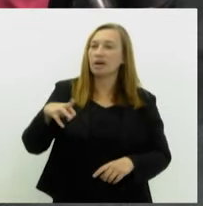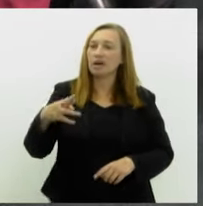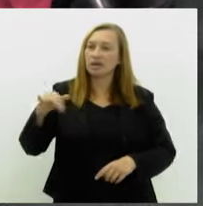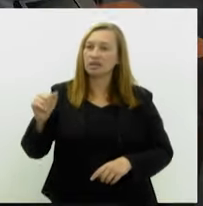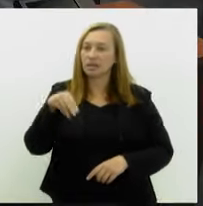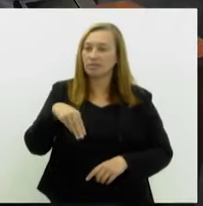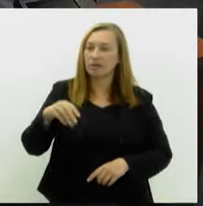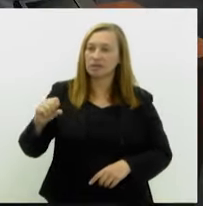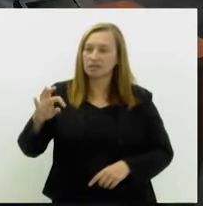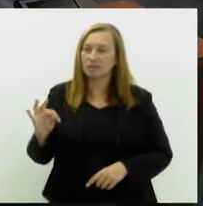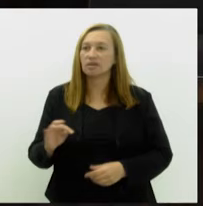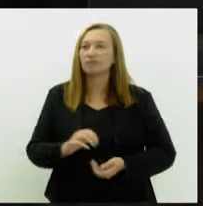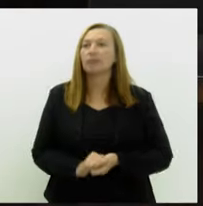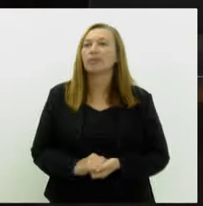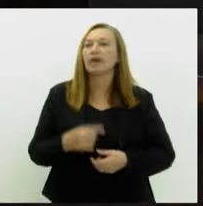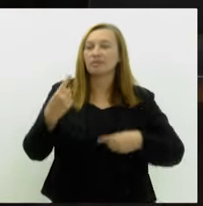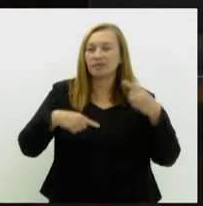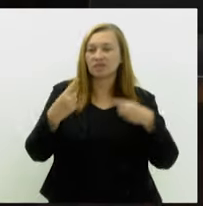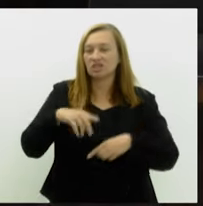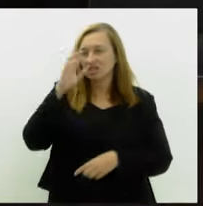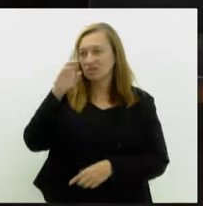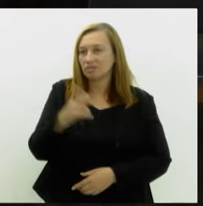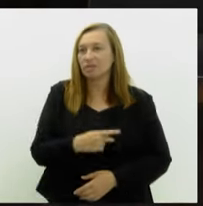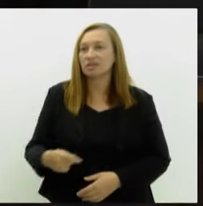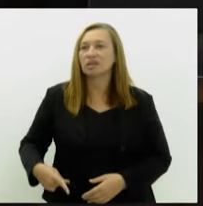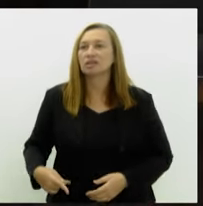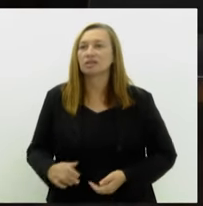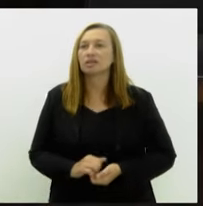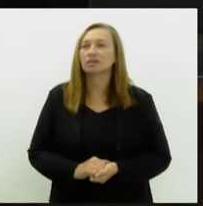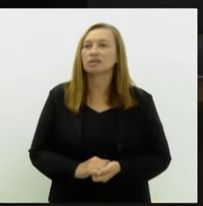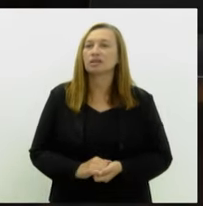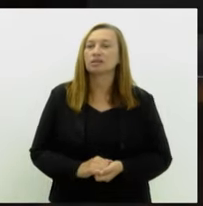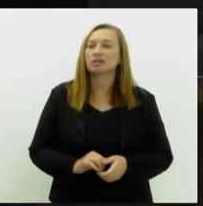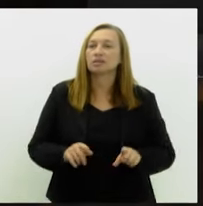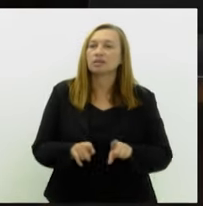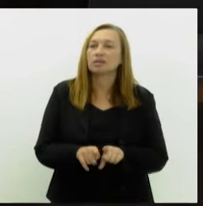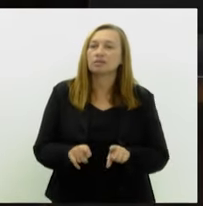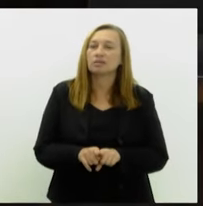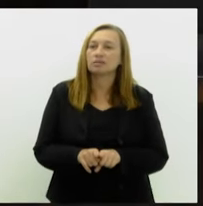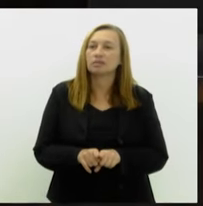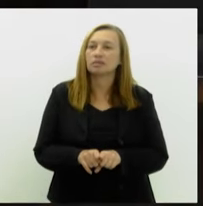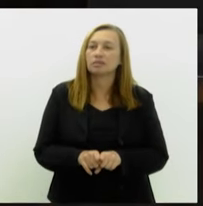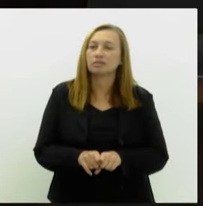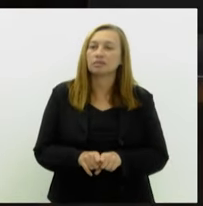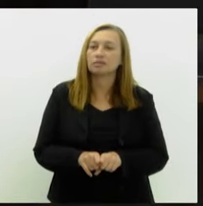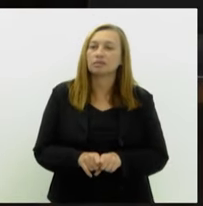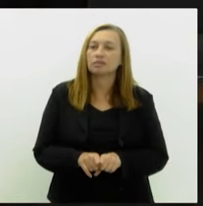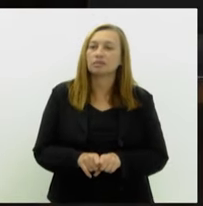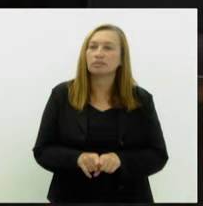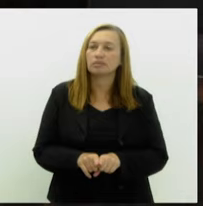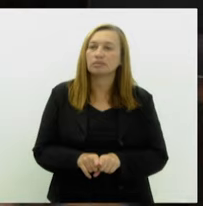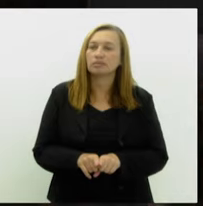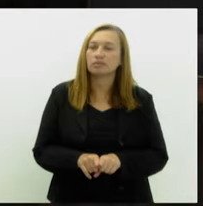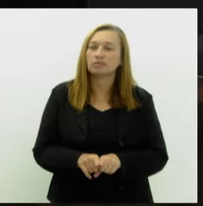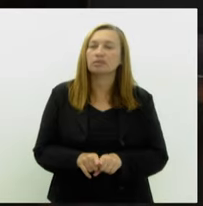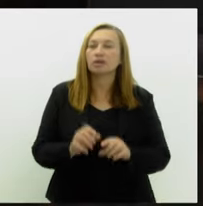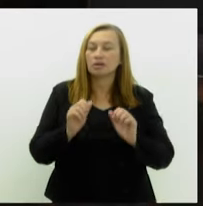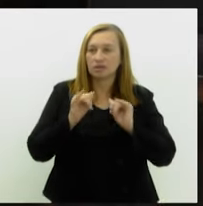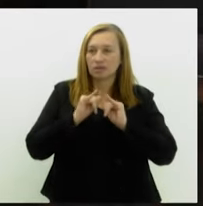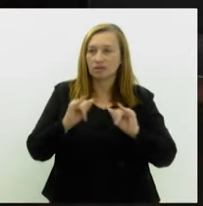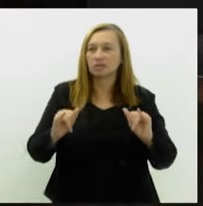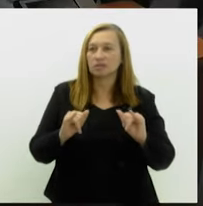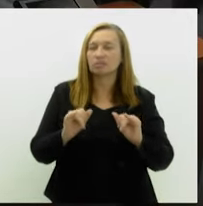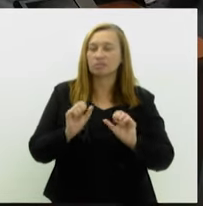MST. Para discutir, senhora presidenta, e também uma no questão caso, de... discussão já está encerrada, mas declaração de voto está